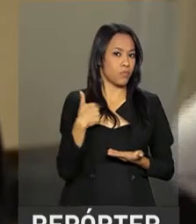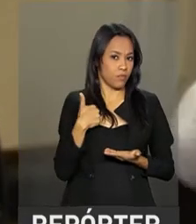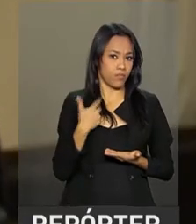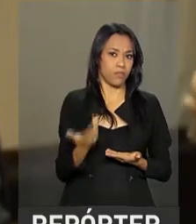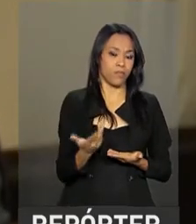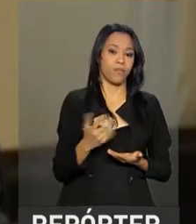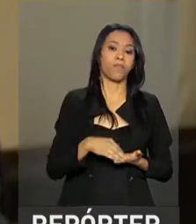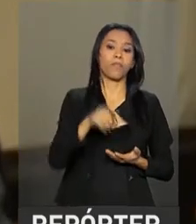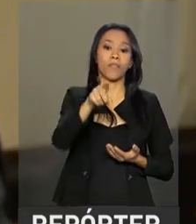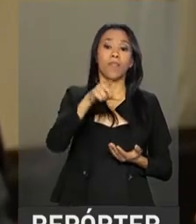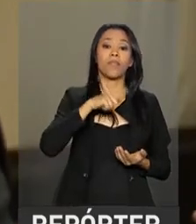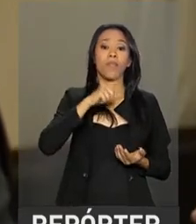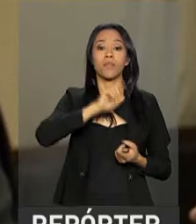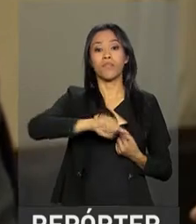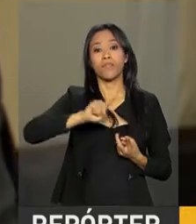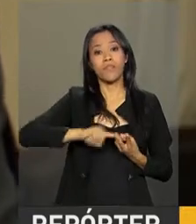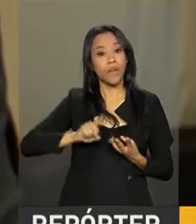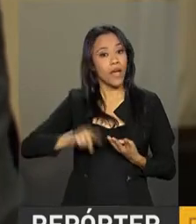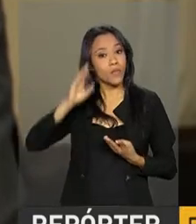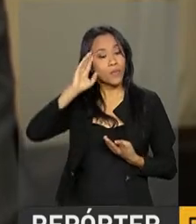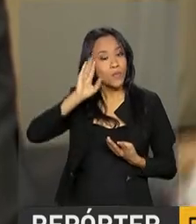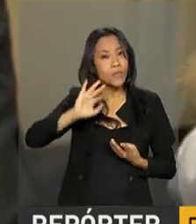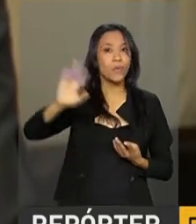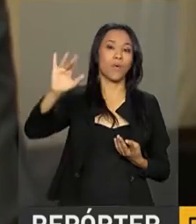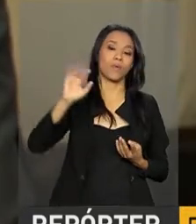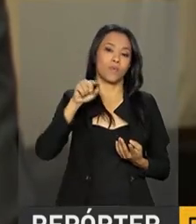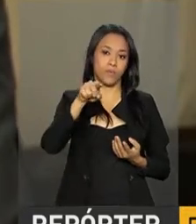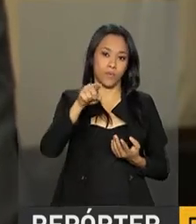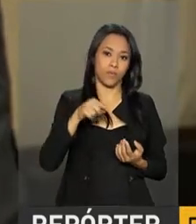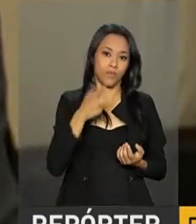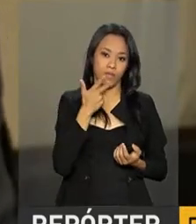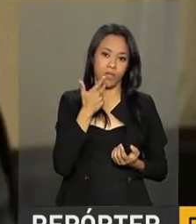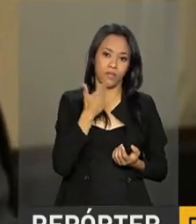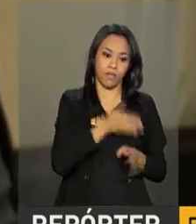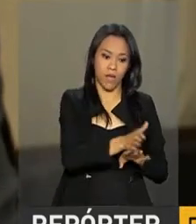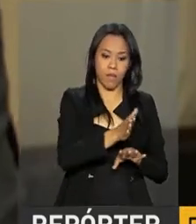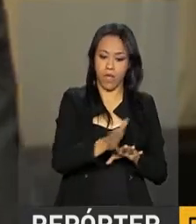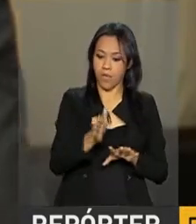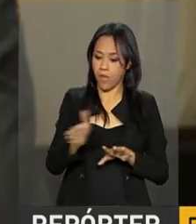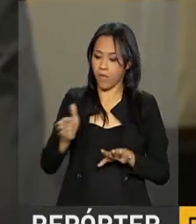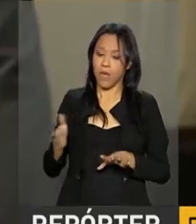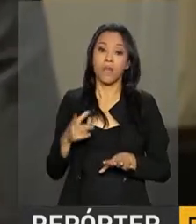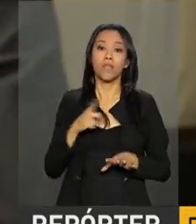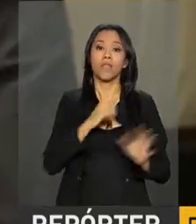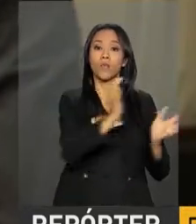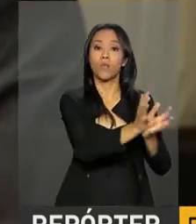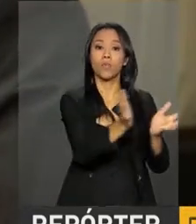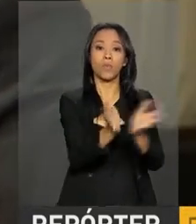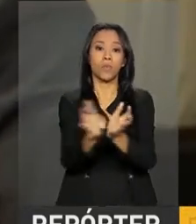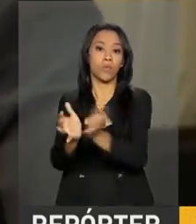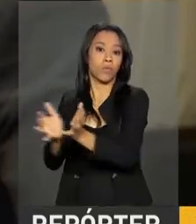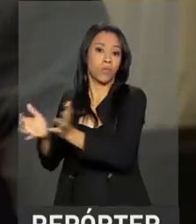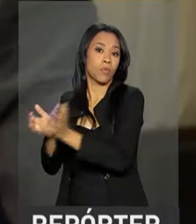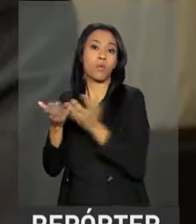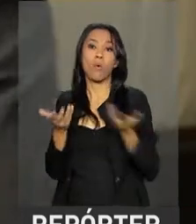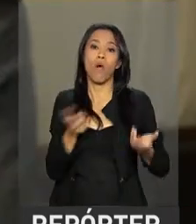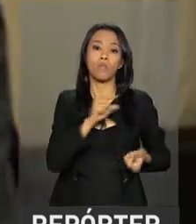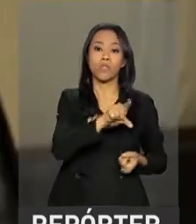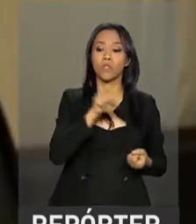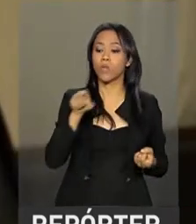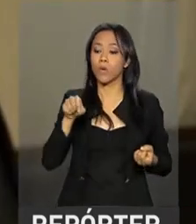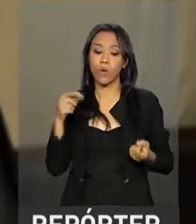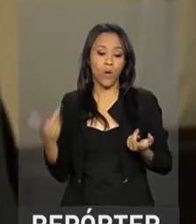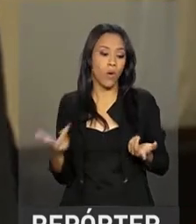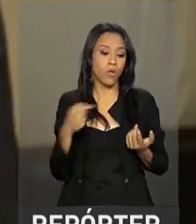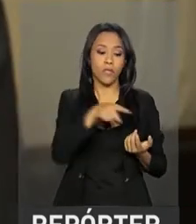Nós temos diversos sonhos e esses sonhos são atendidos por uma plane, né, um grupo de investimentos possíveis, né, que nós